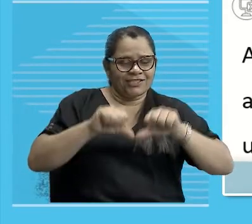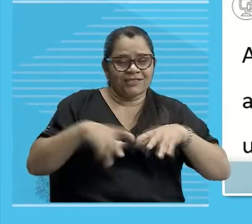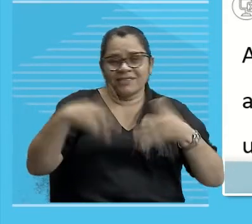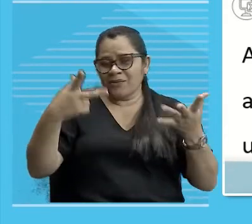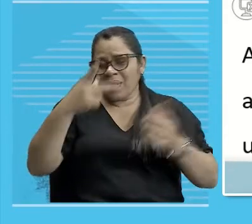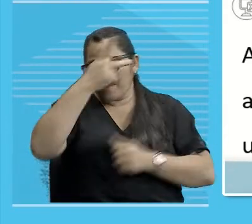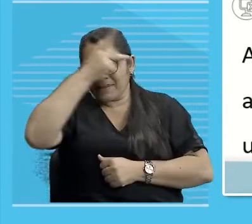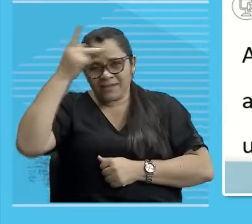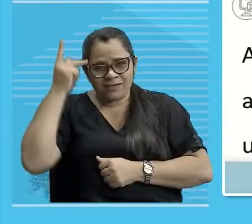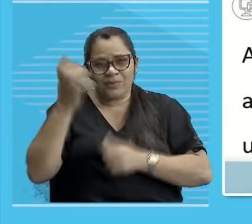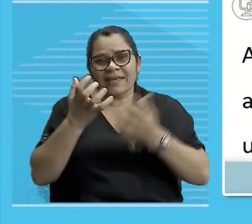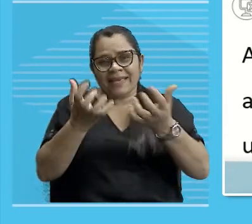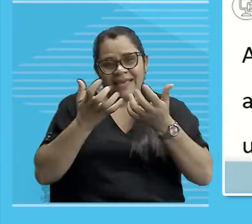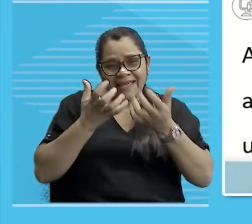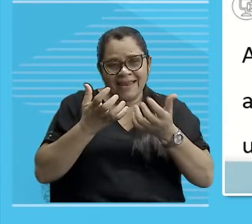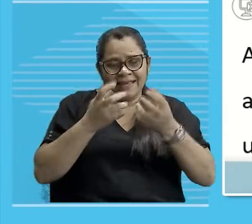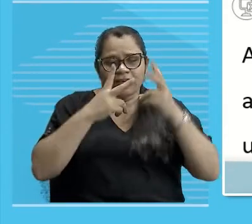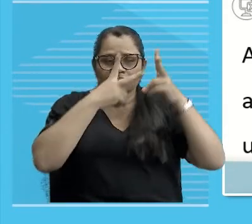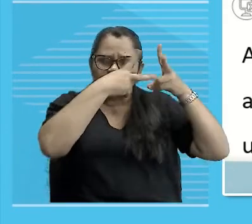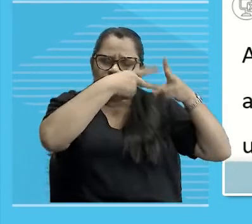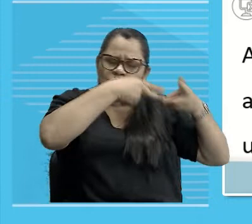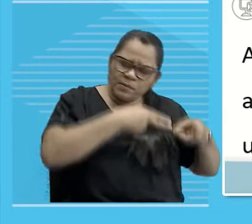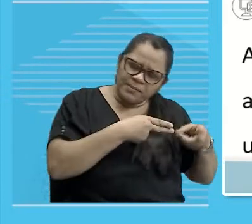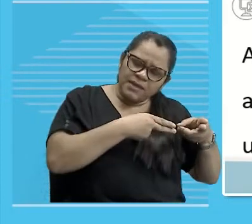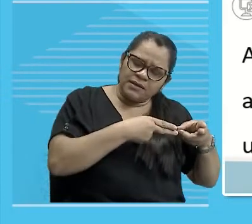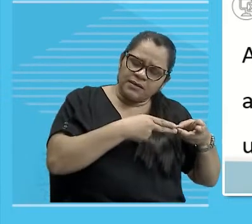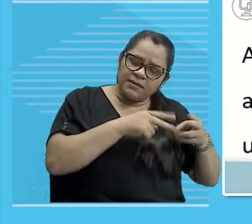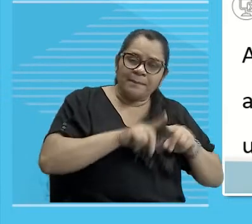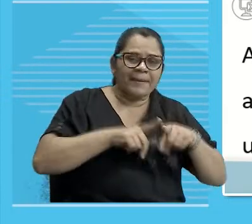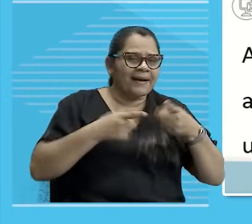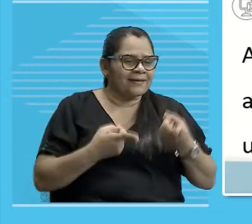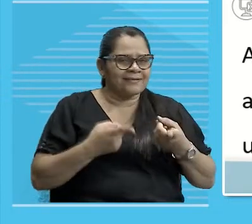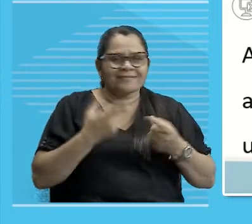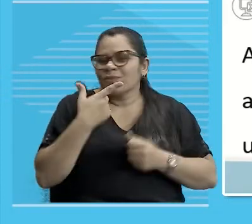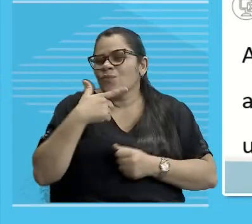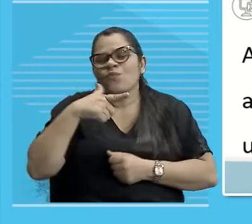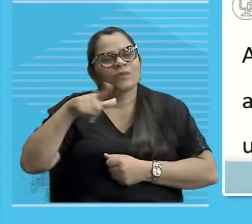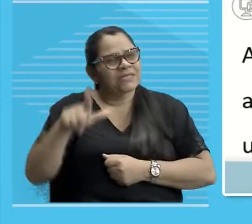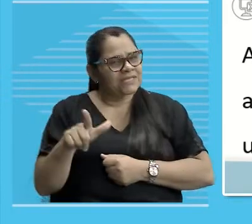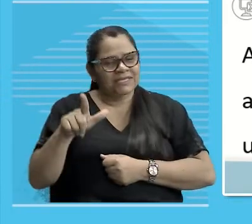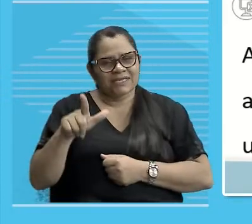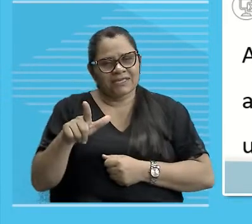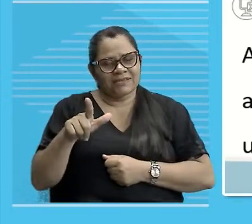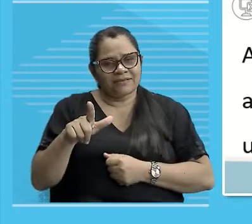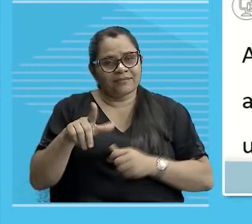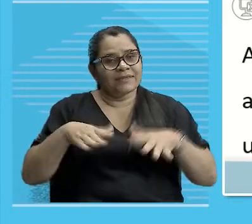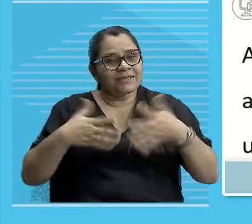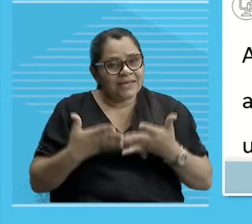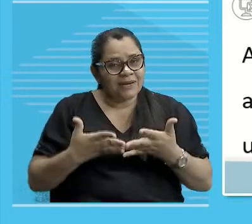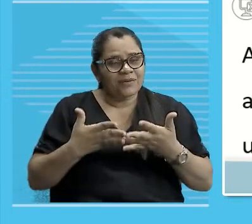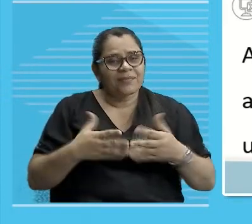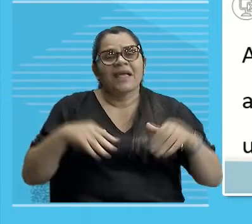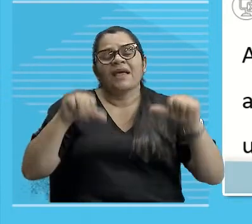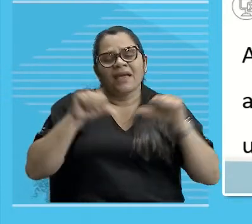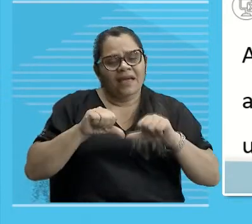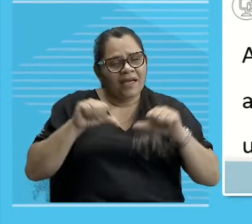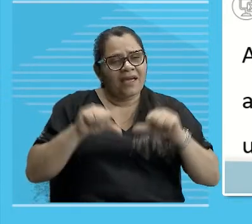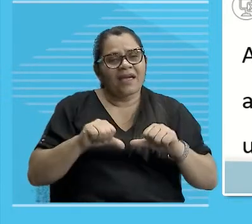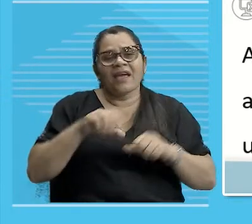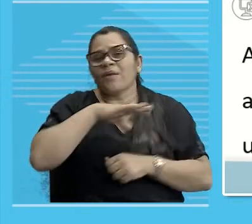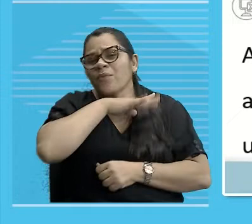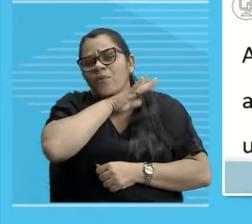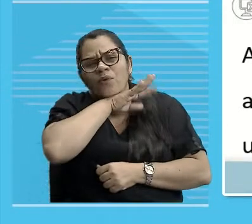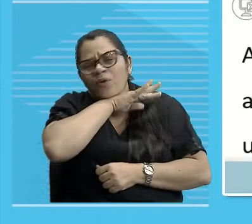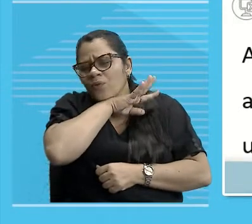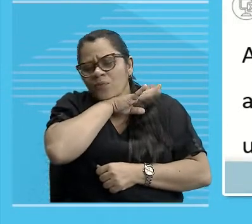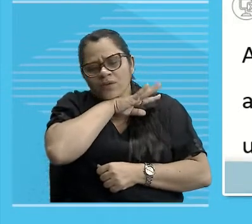dormir e não... Tentar, na verdade, né? Tentar dormir e não